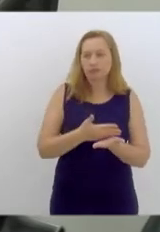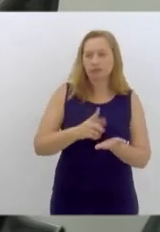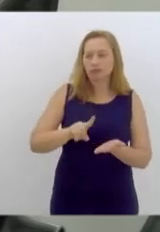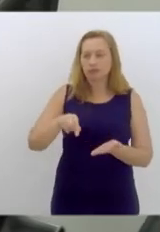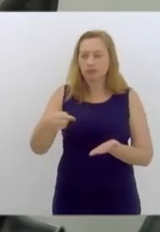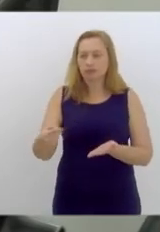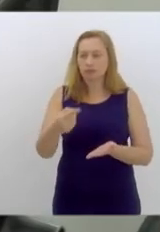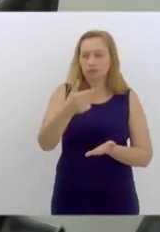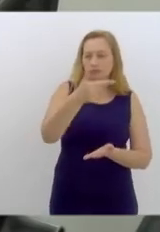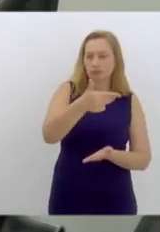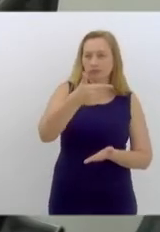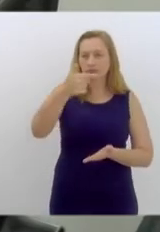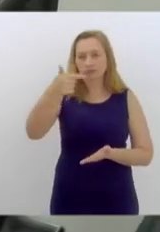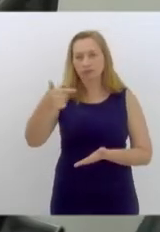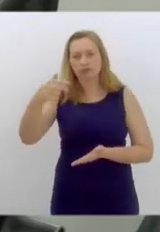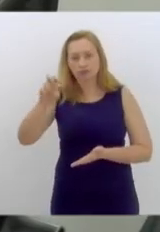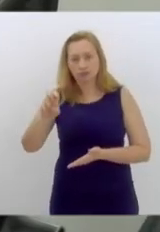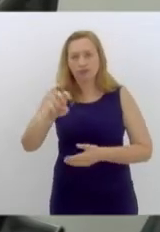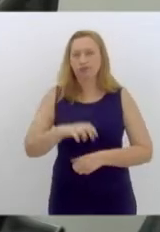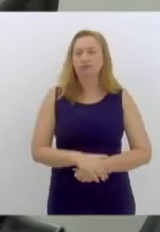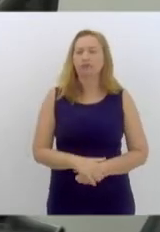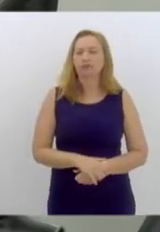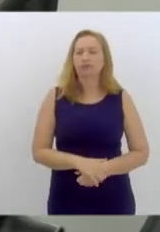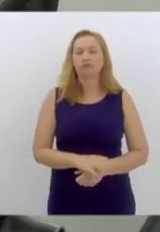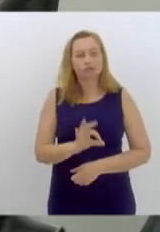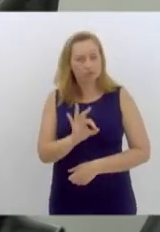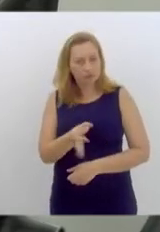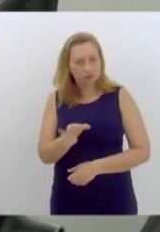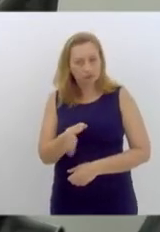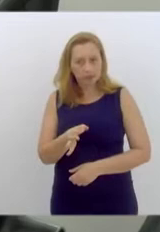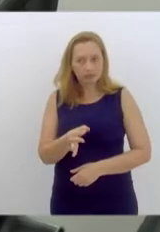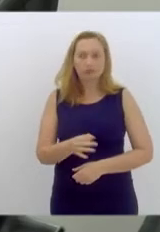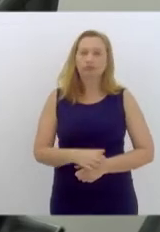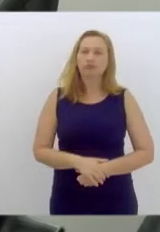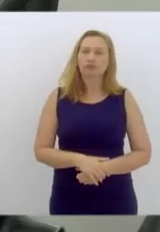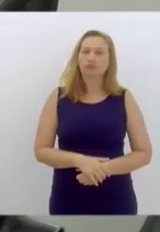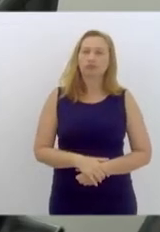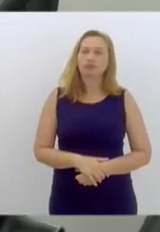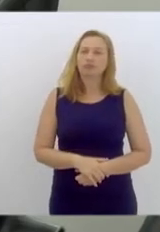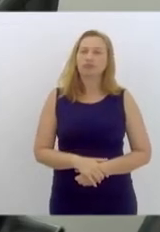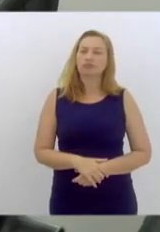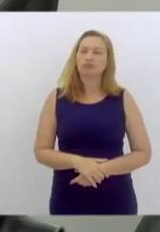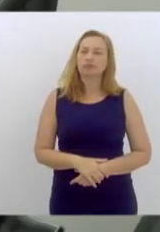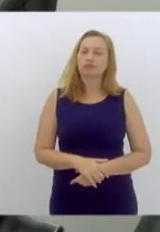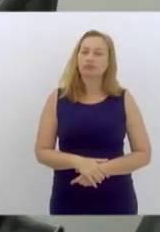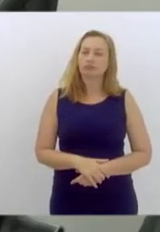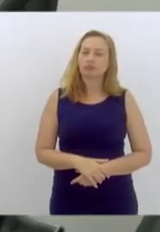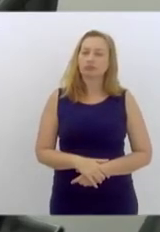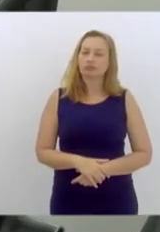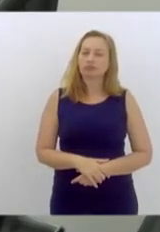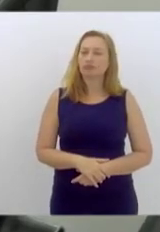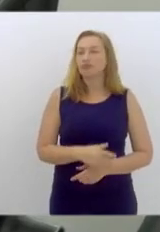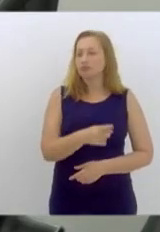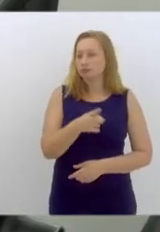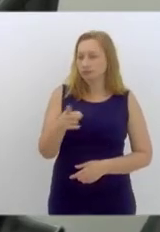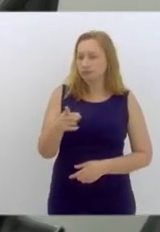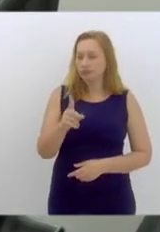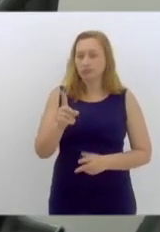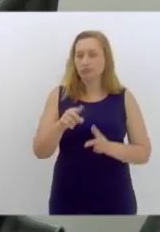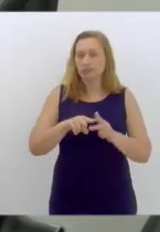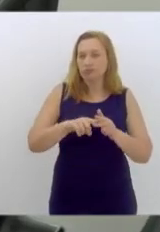de 2025. Evidente que esse critério é função, né, que você não